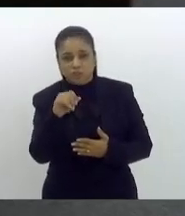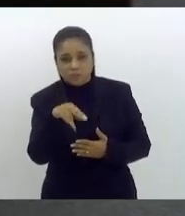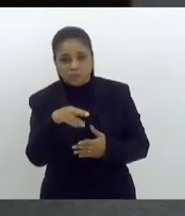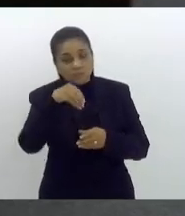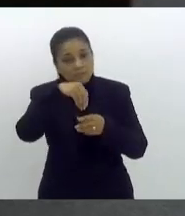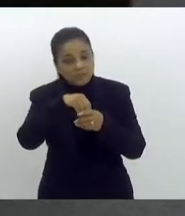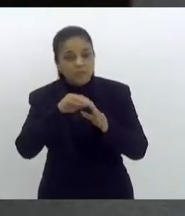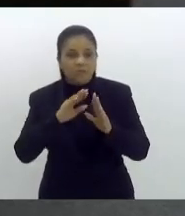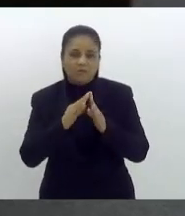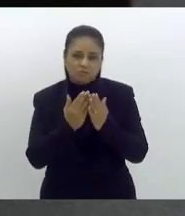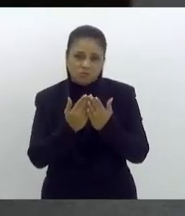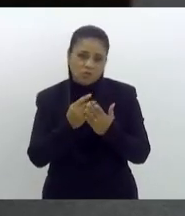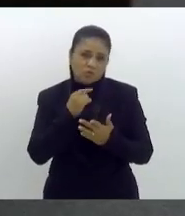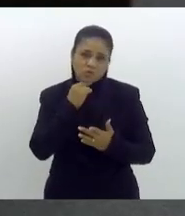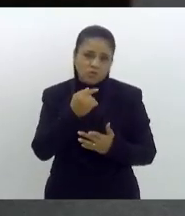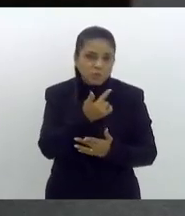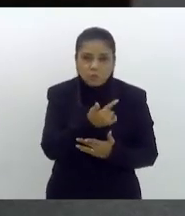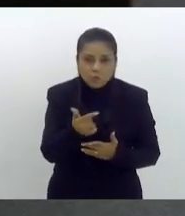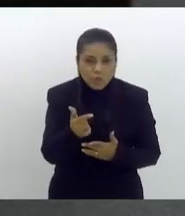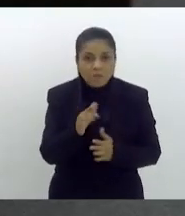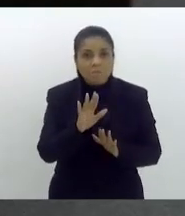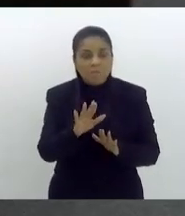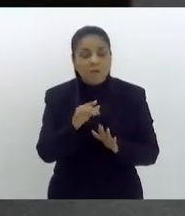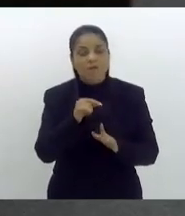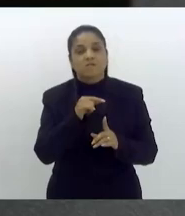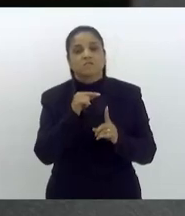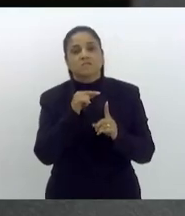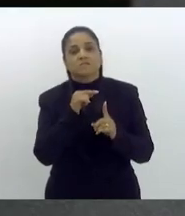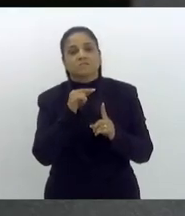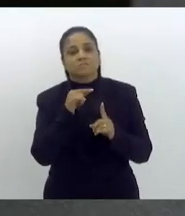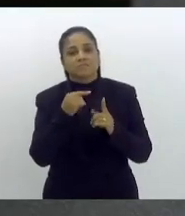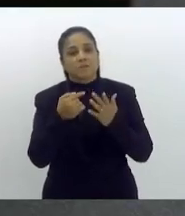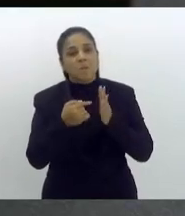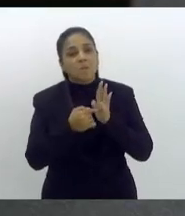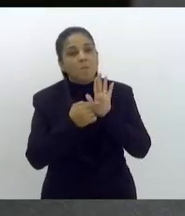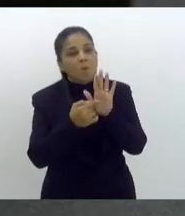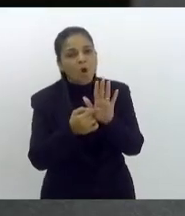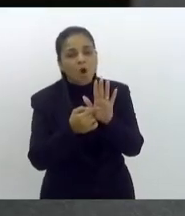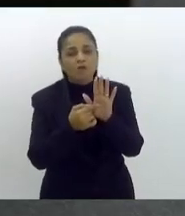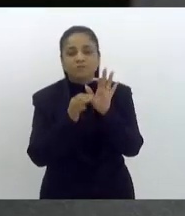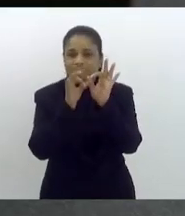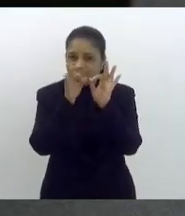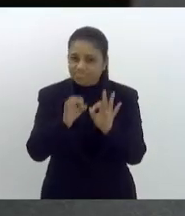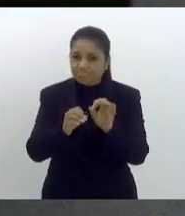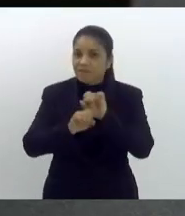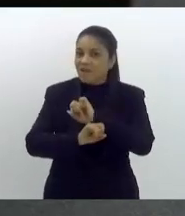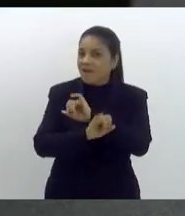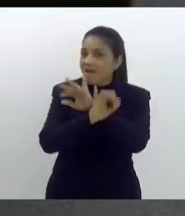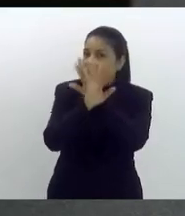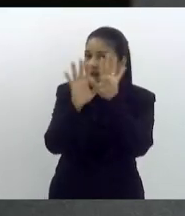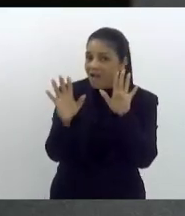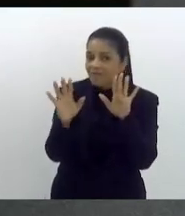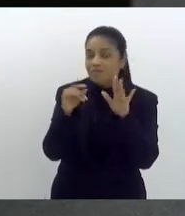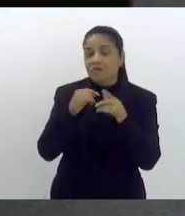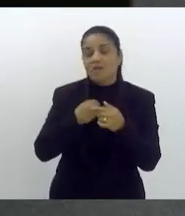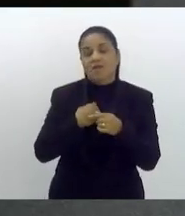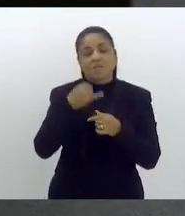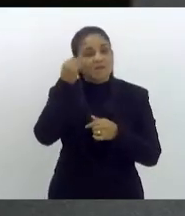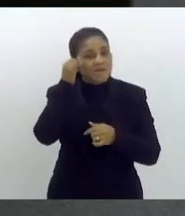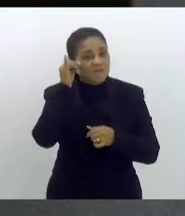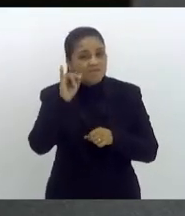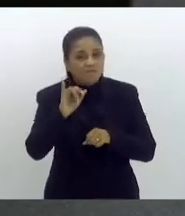Não há dúvida sobre isso mas é evidente que o que a gente está fazendo aqui é de prevenção de doenças